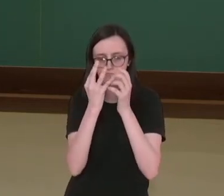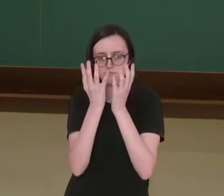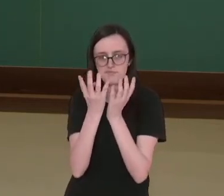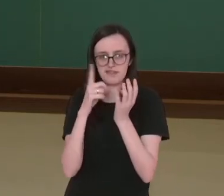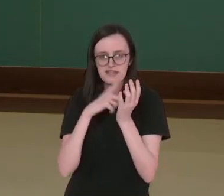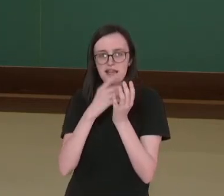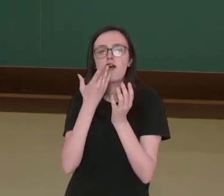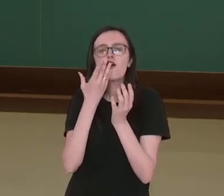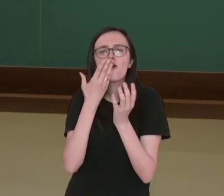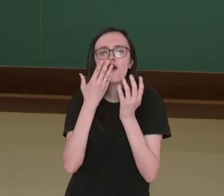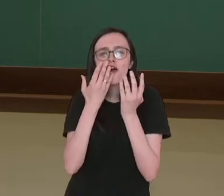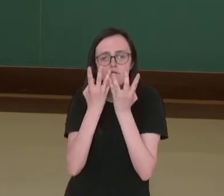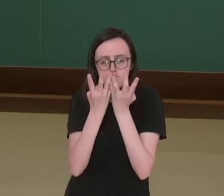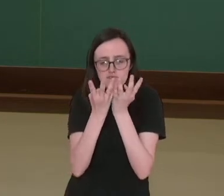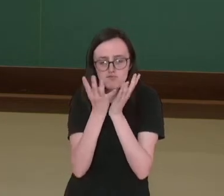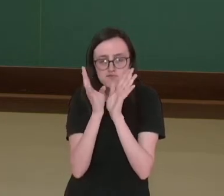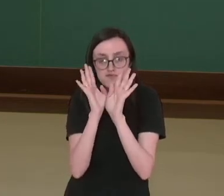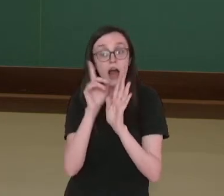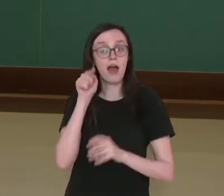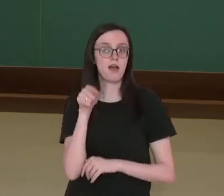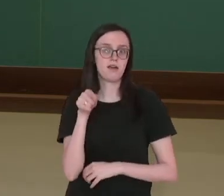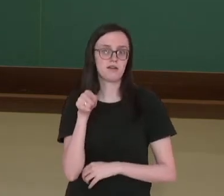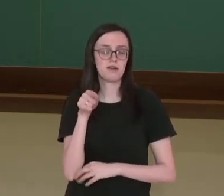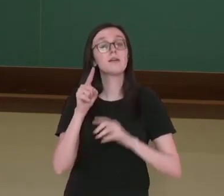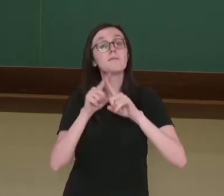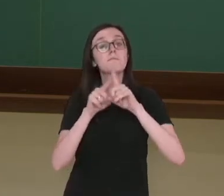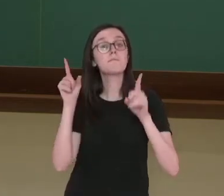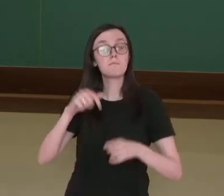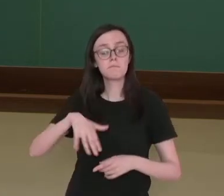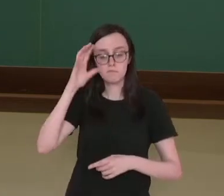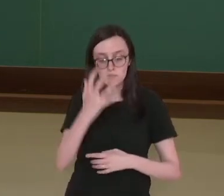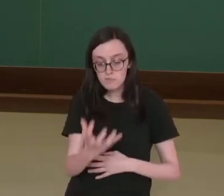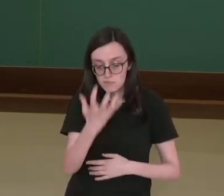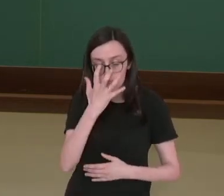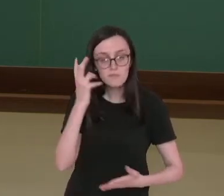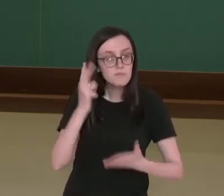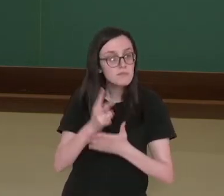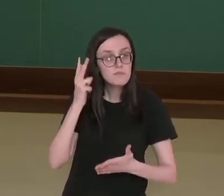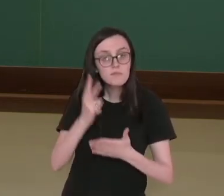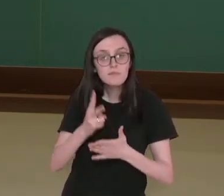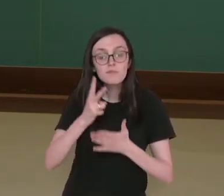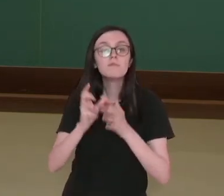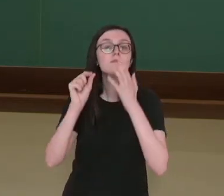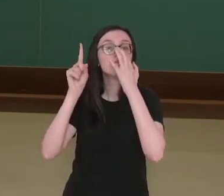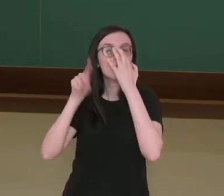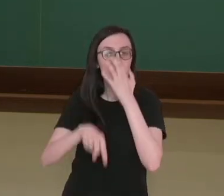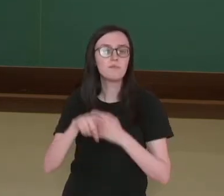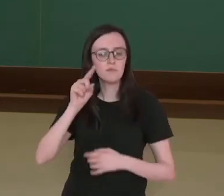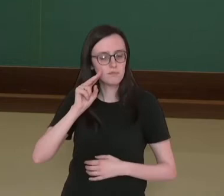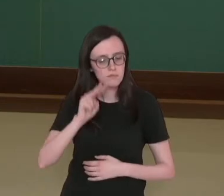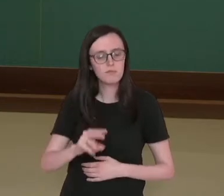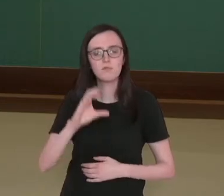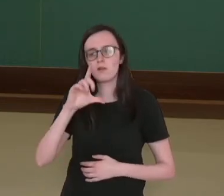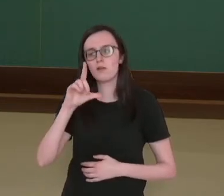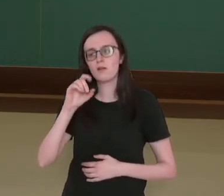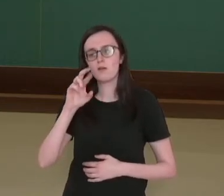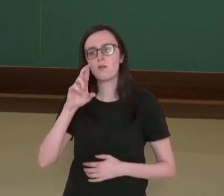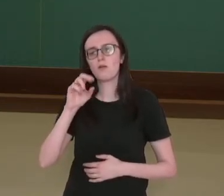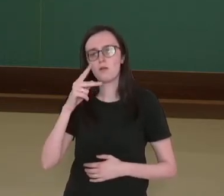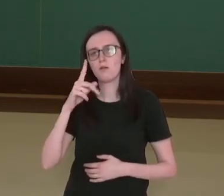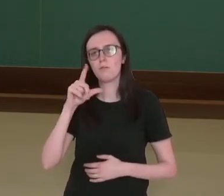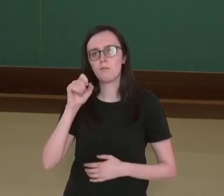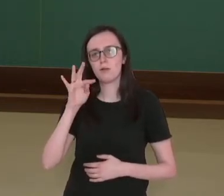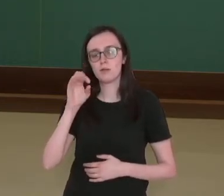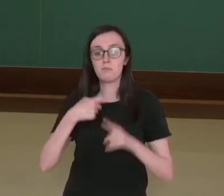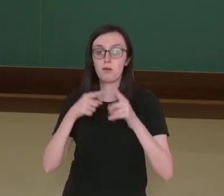as cores, né? Mas assim, o mais que se destaca sempre em toda célula vegetal, você vai encontrar o cloroplasto, porque é ali que a célula